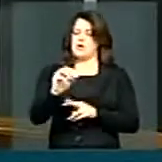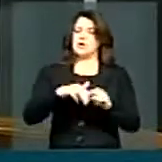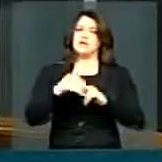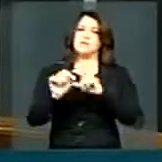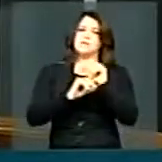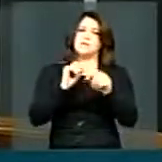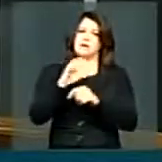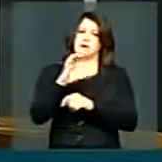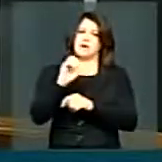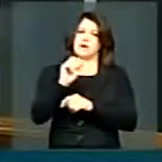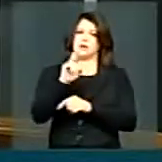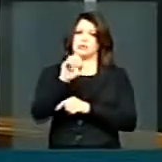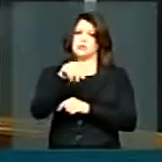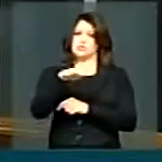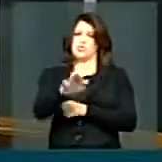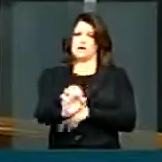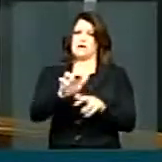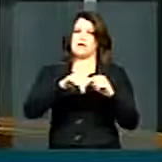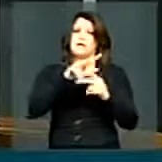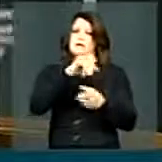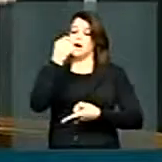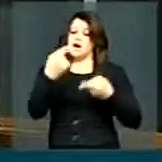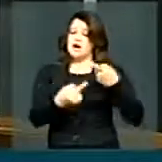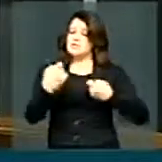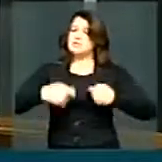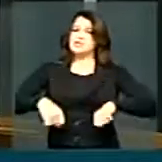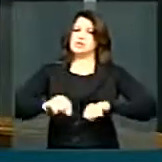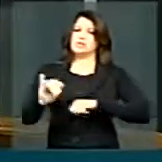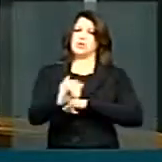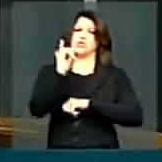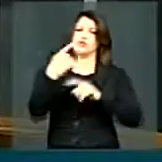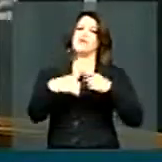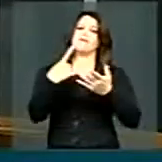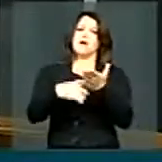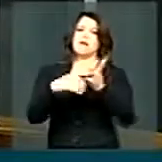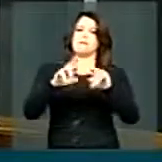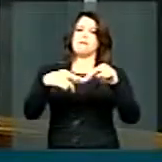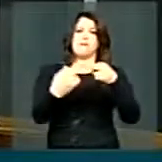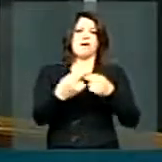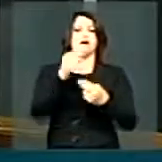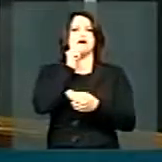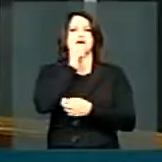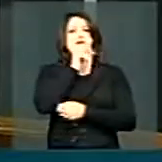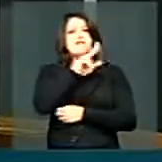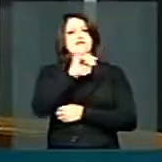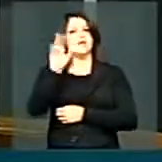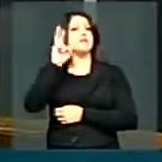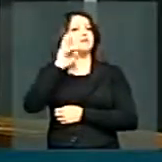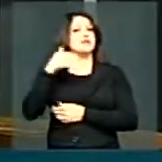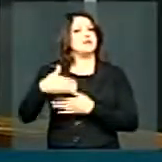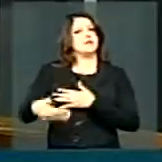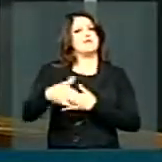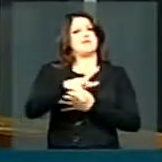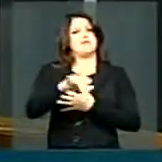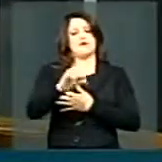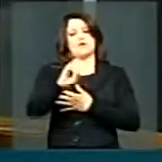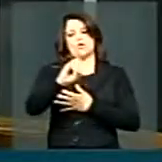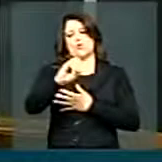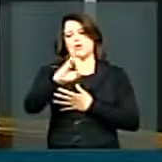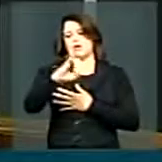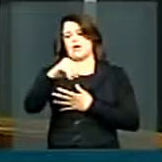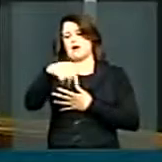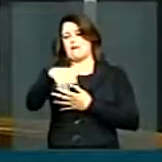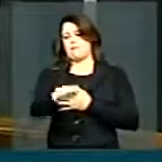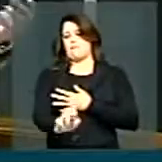Calçoene. Então esse acordo precisa ser debatido. É por isso que vamos fazer a audiência pública no Amapá, na quinta-feira, provavelmente em Oiapoque,